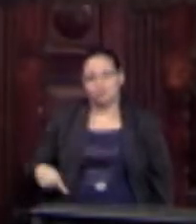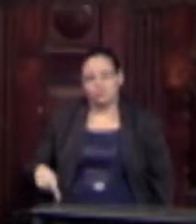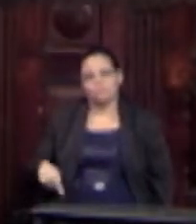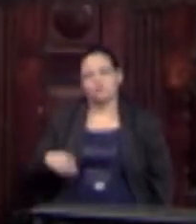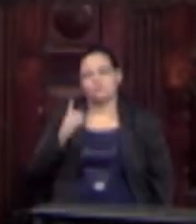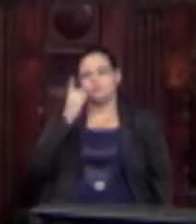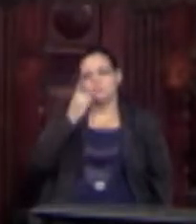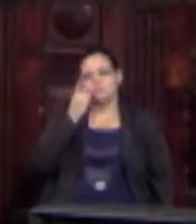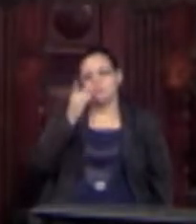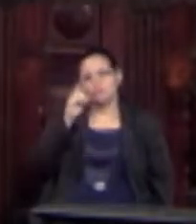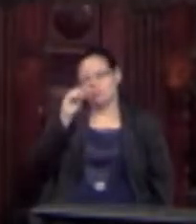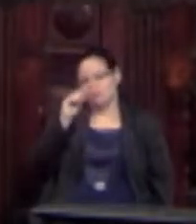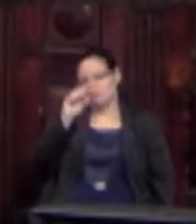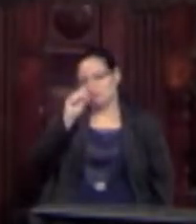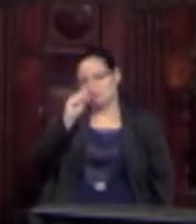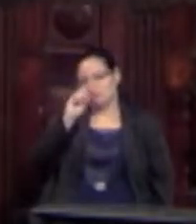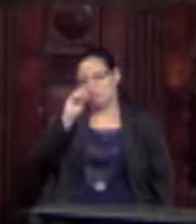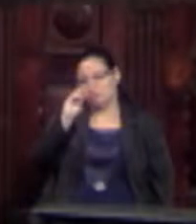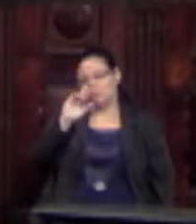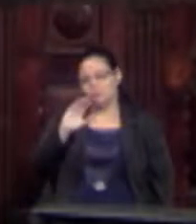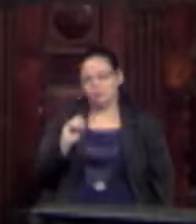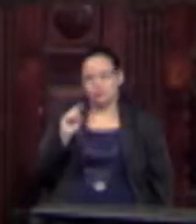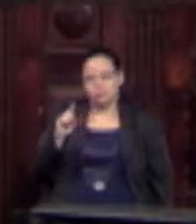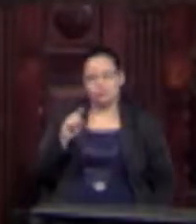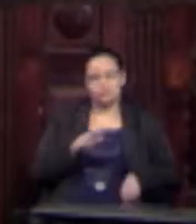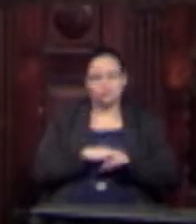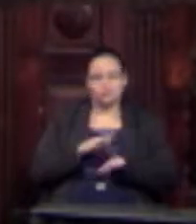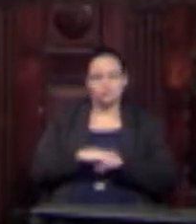Osório, autor do requerimento,